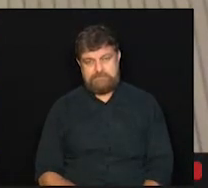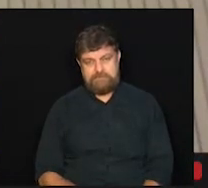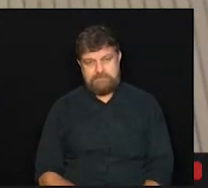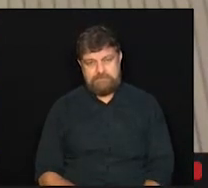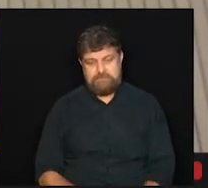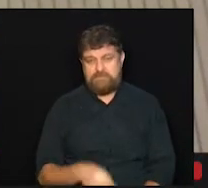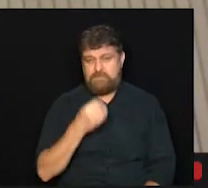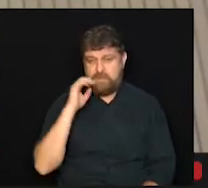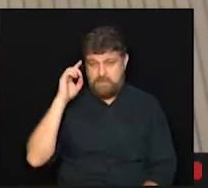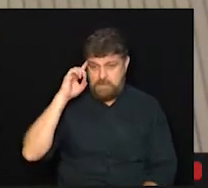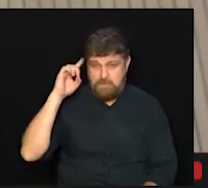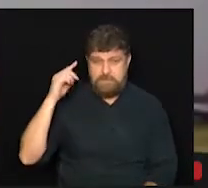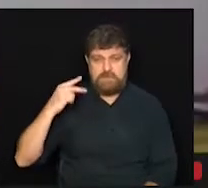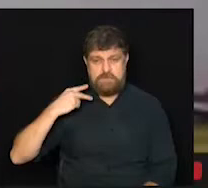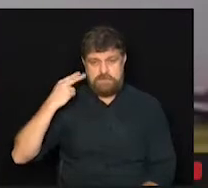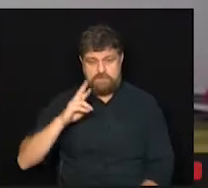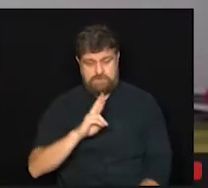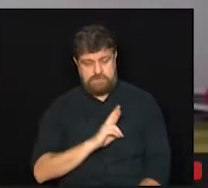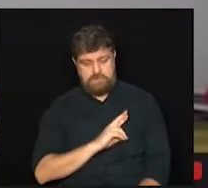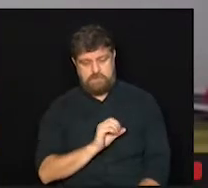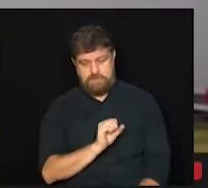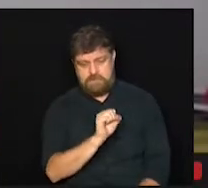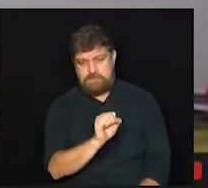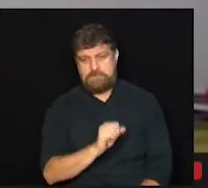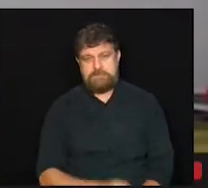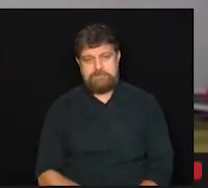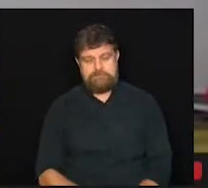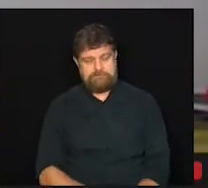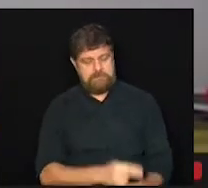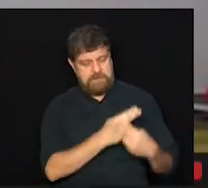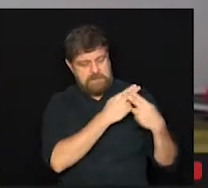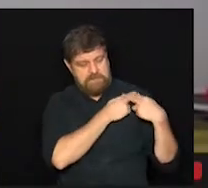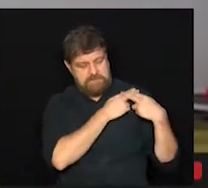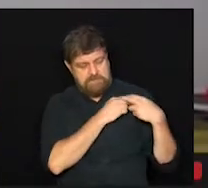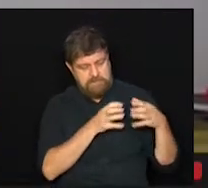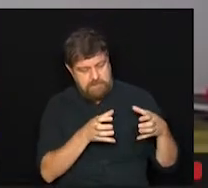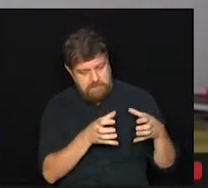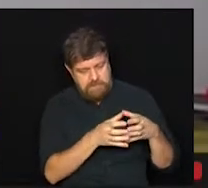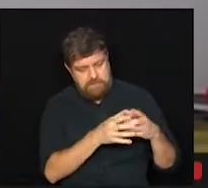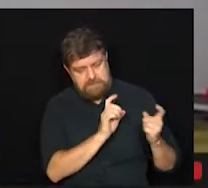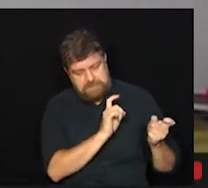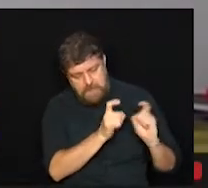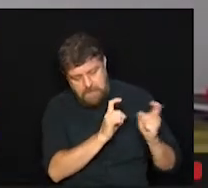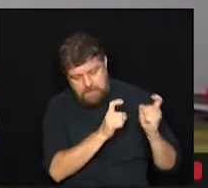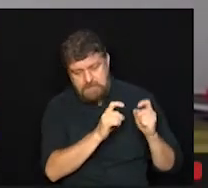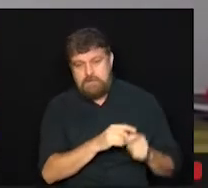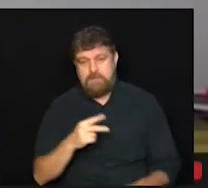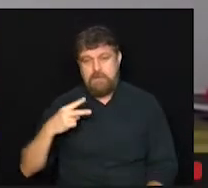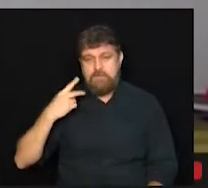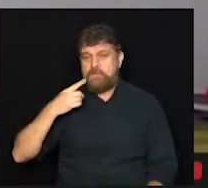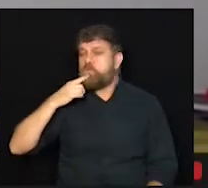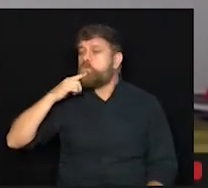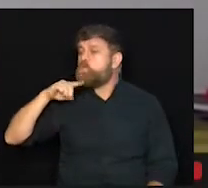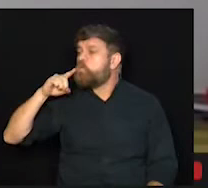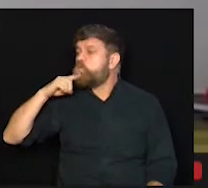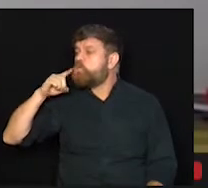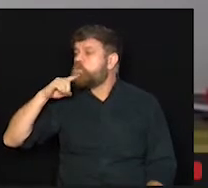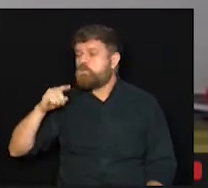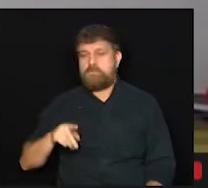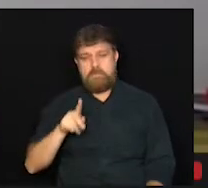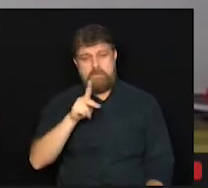Bom dia, vereador Rossini, preside esta comissão, vereador Eduardo Magoga,